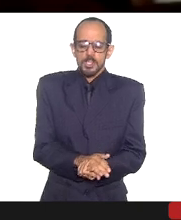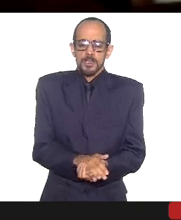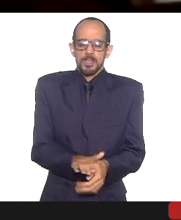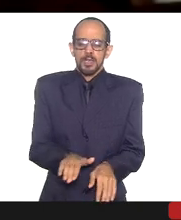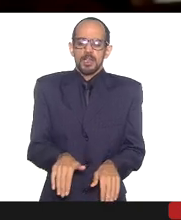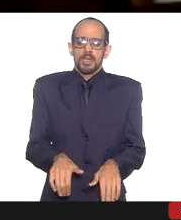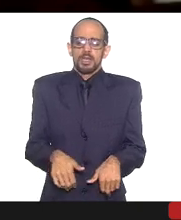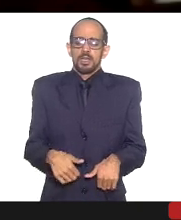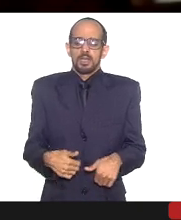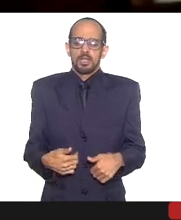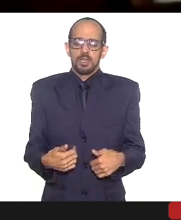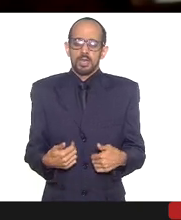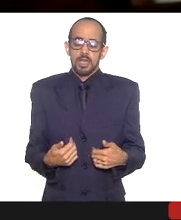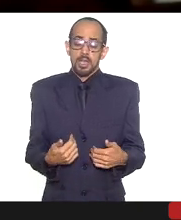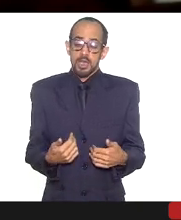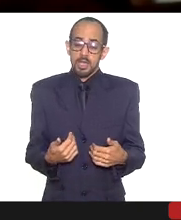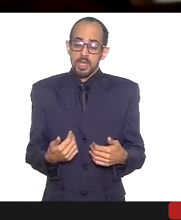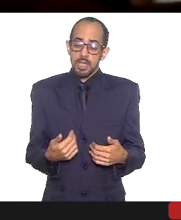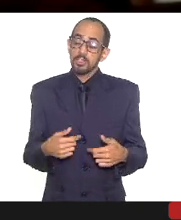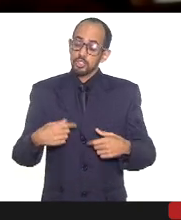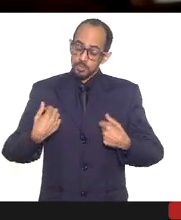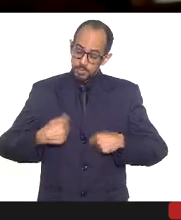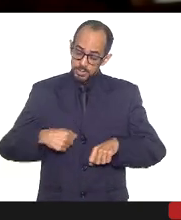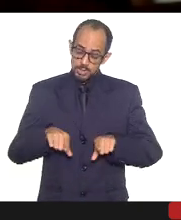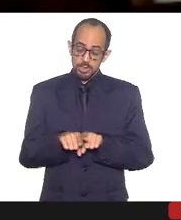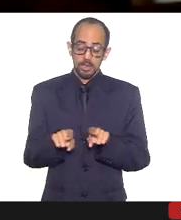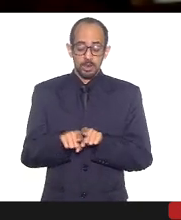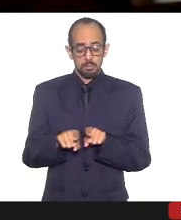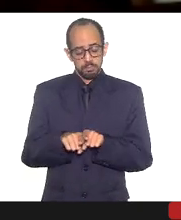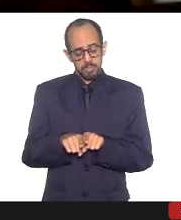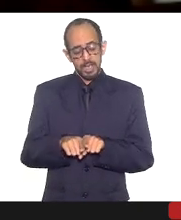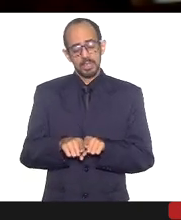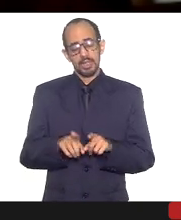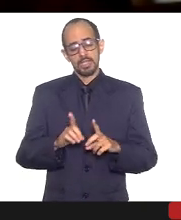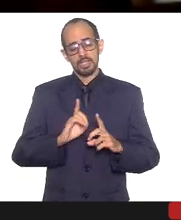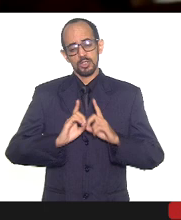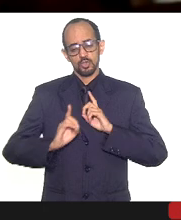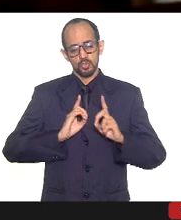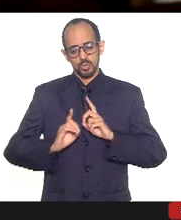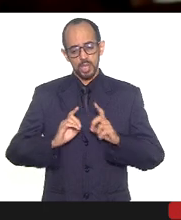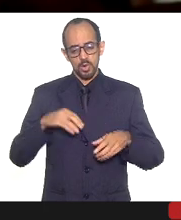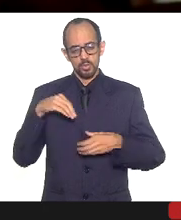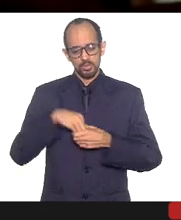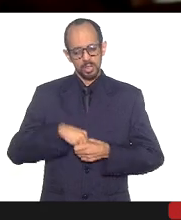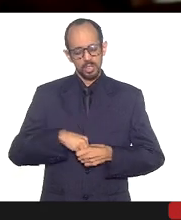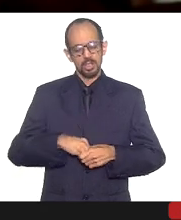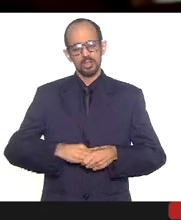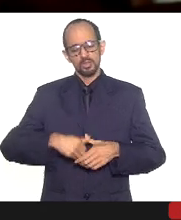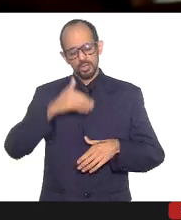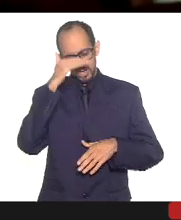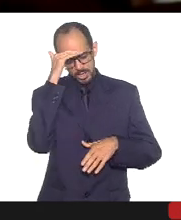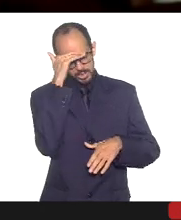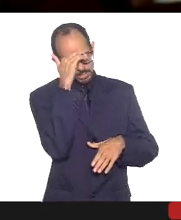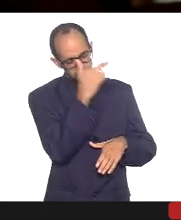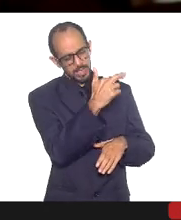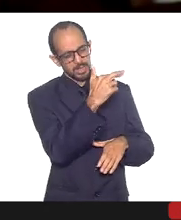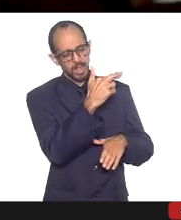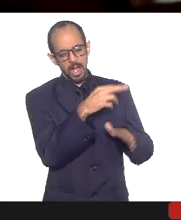mais, né, fazer essa discussão interna, né, e seguir um protocolo que realmente